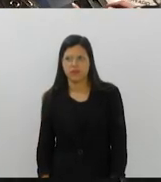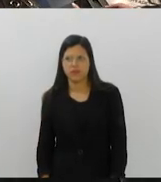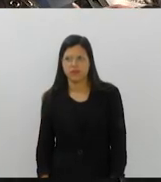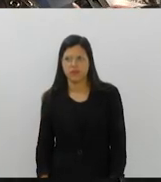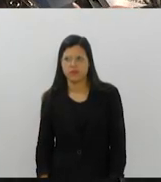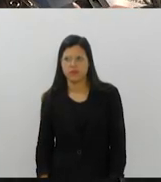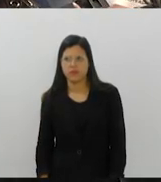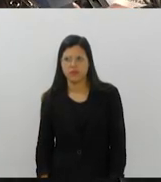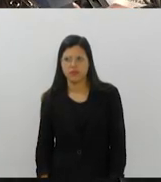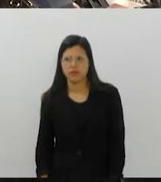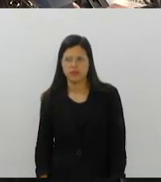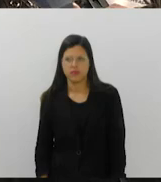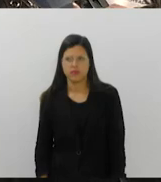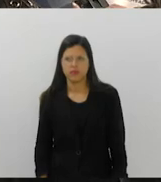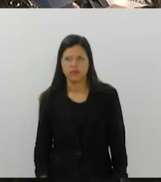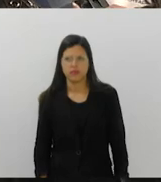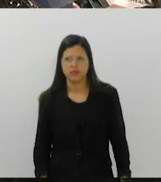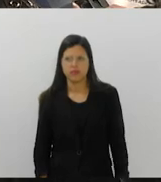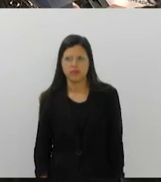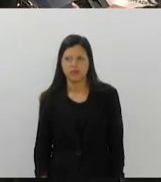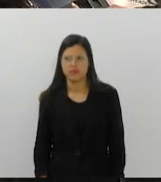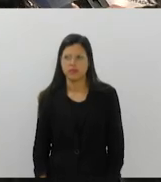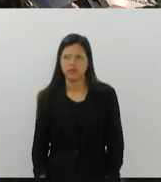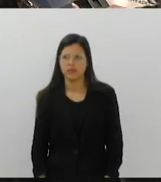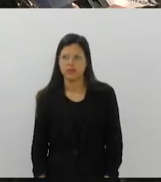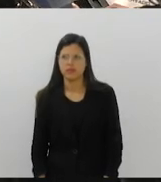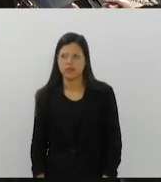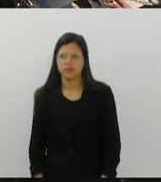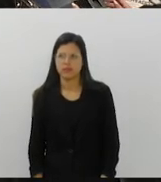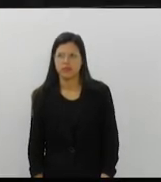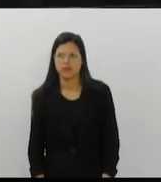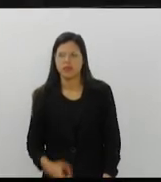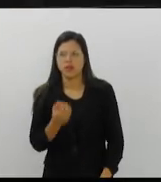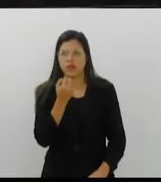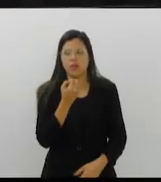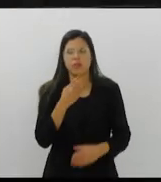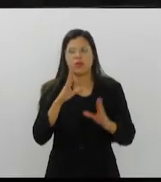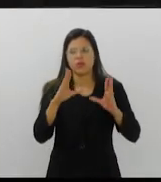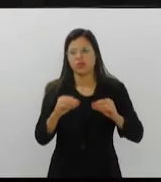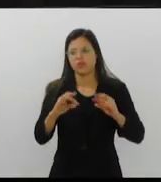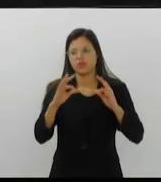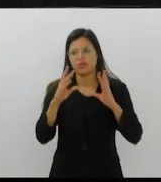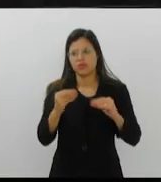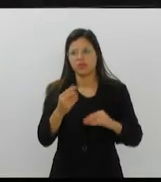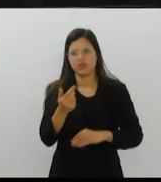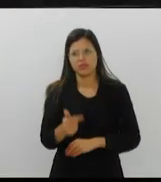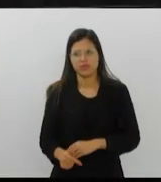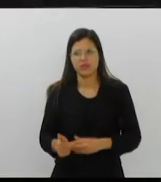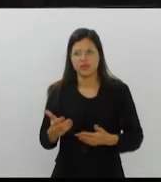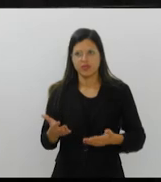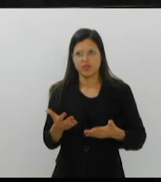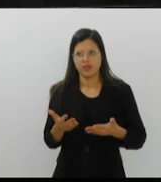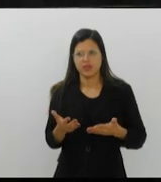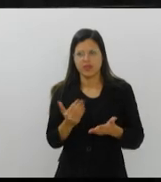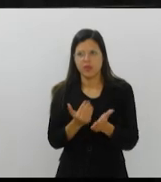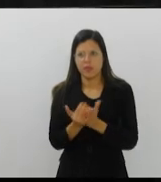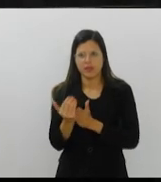Fala mais perto do microfone. Tá. Boa noite a todos, novamente. Gostaria de iniciar minha